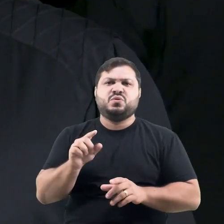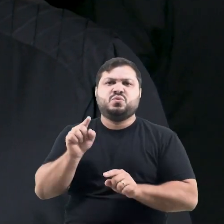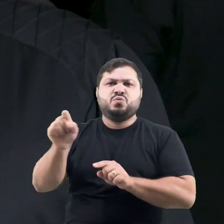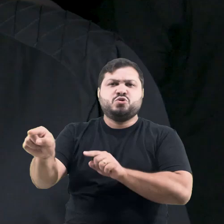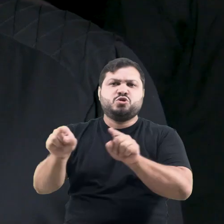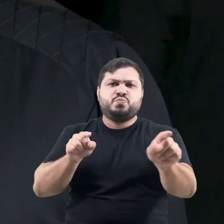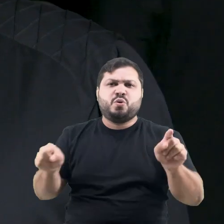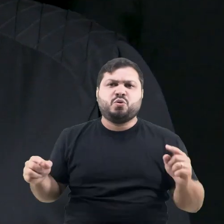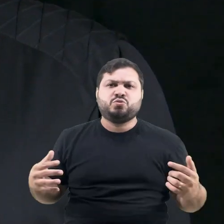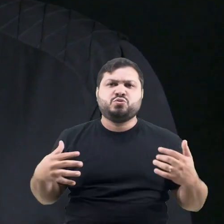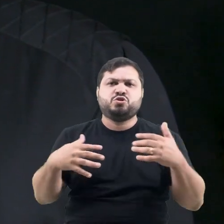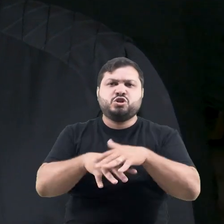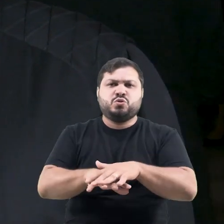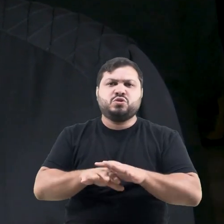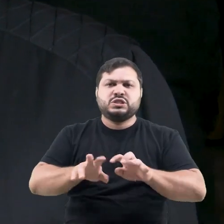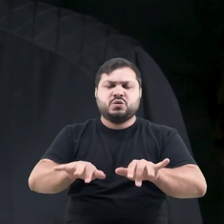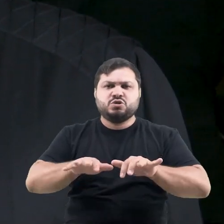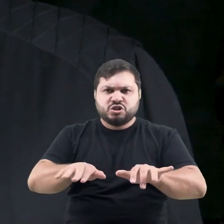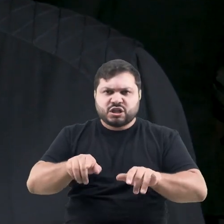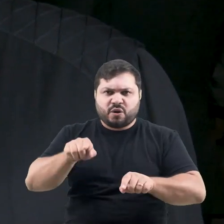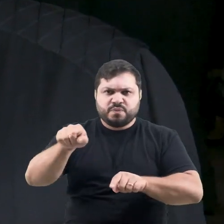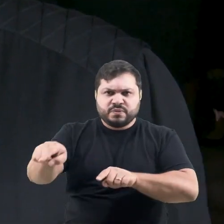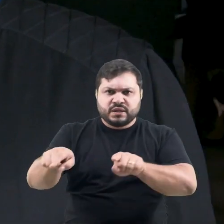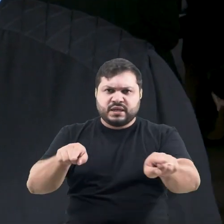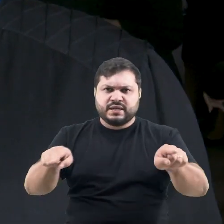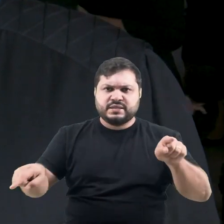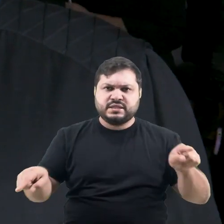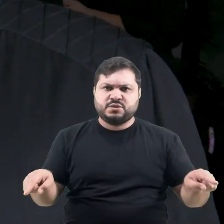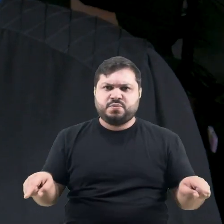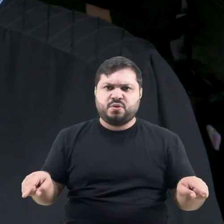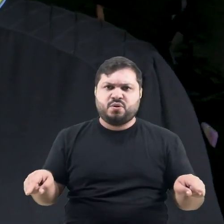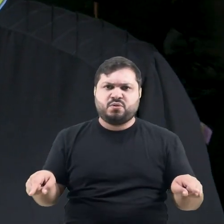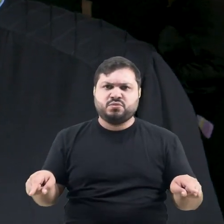pontos de inclusão digital. Esses pontos,